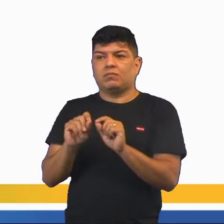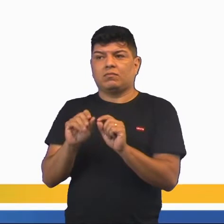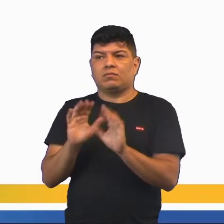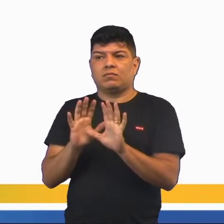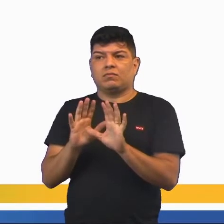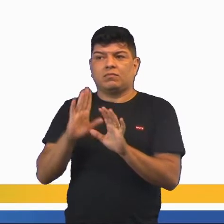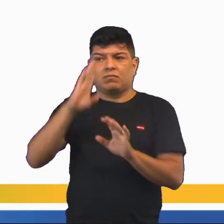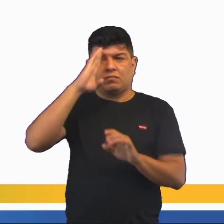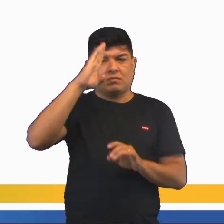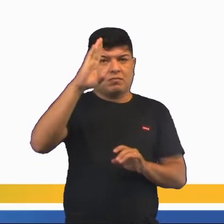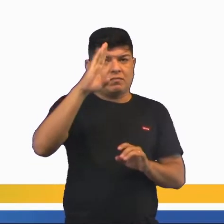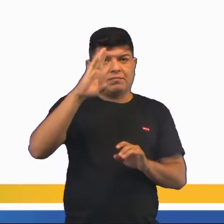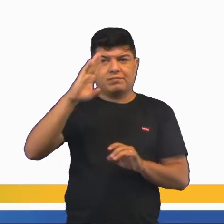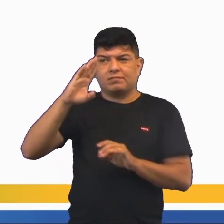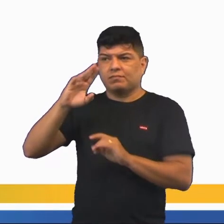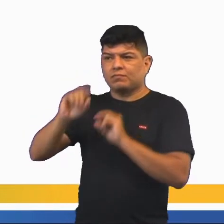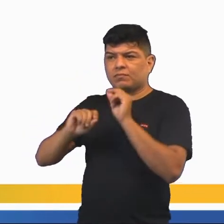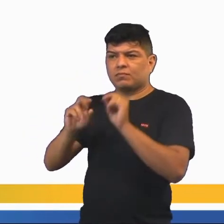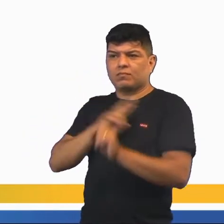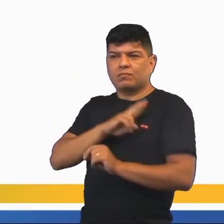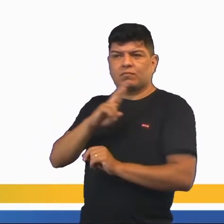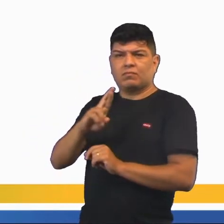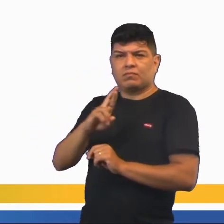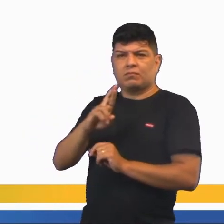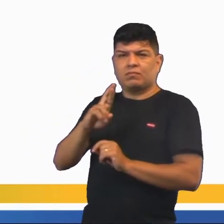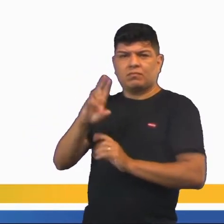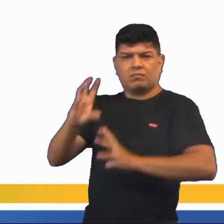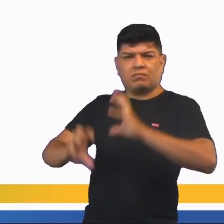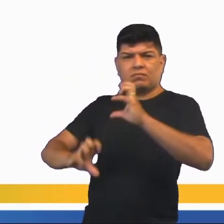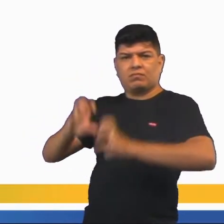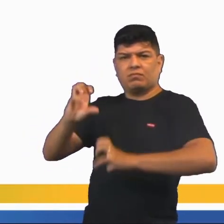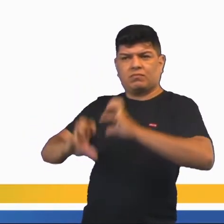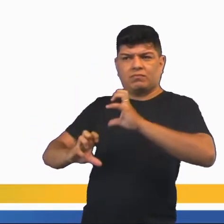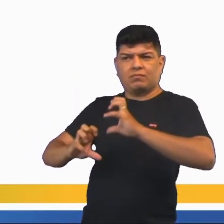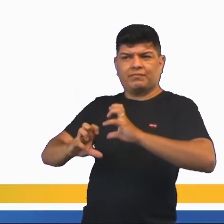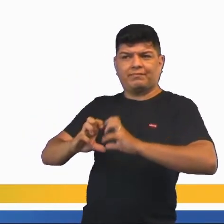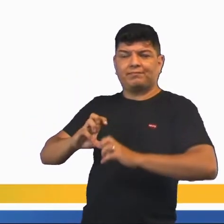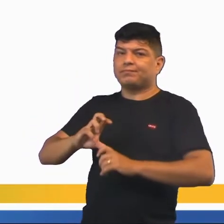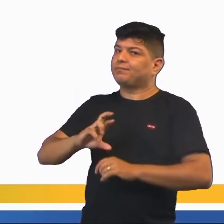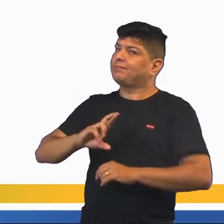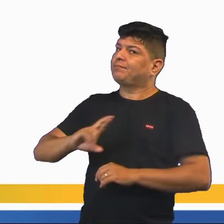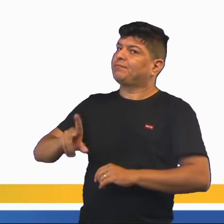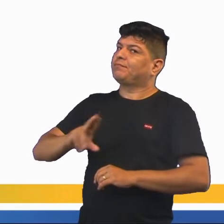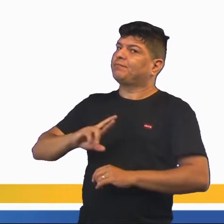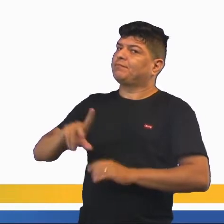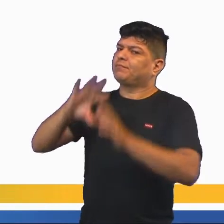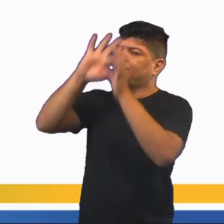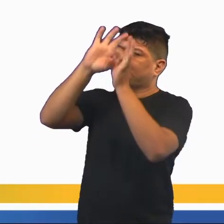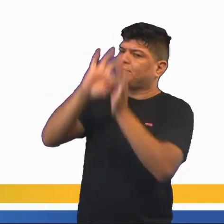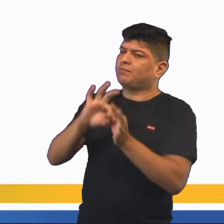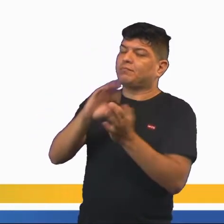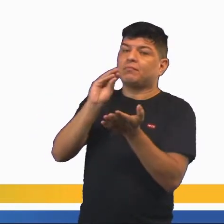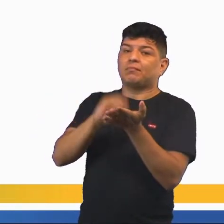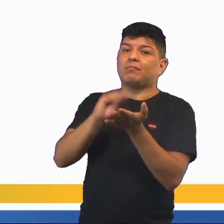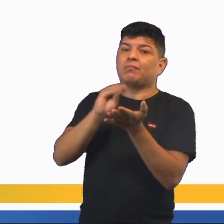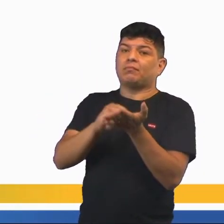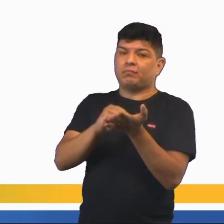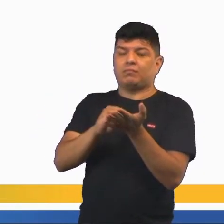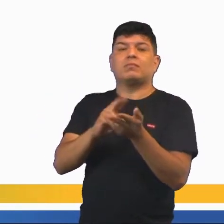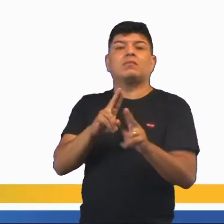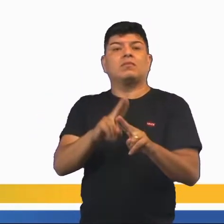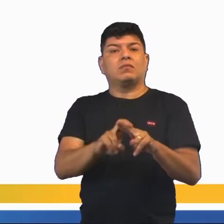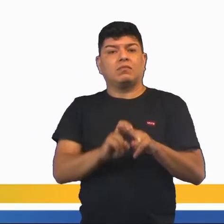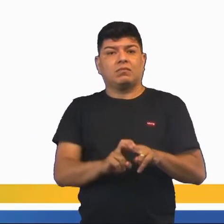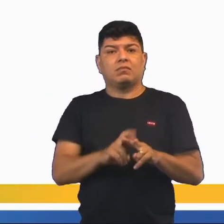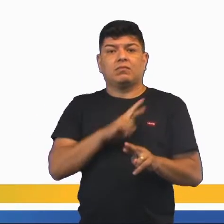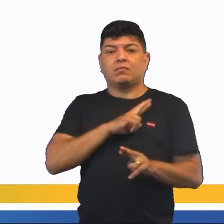com o fundamento. O fundamento religioso é o fundamento do conflito? Não, isso não é coerente, é incoerente. Não se